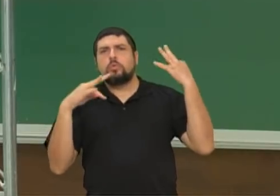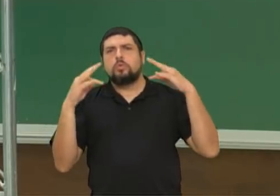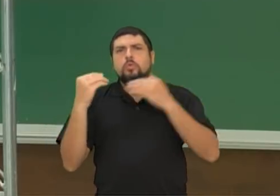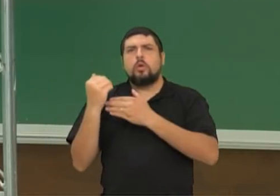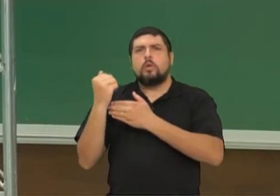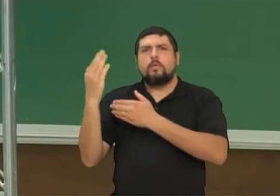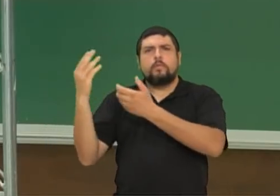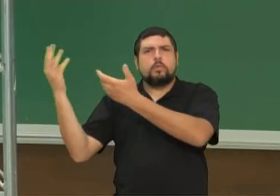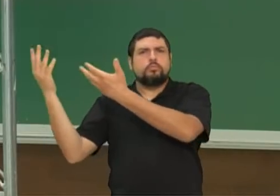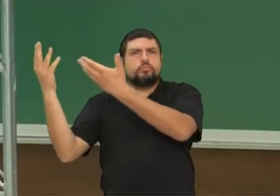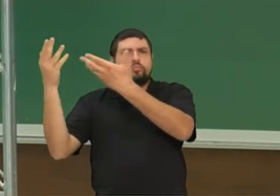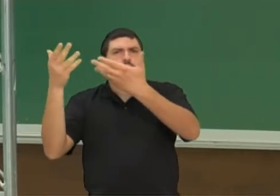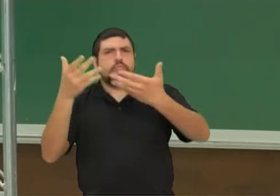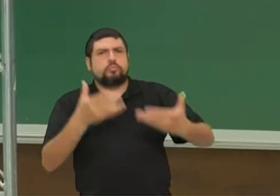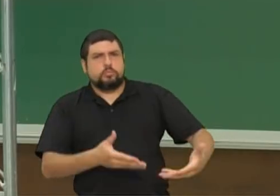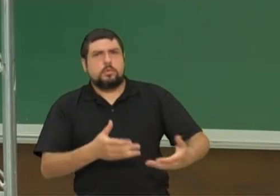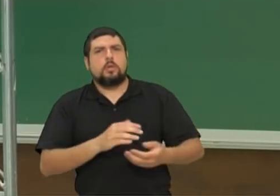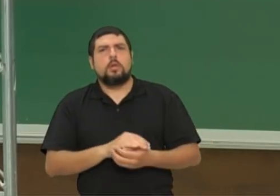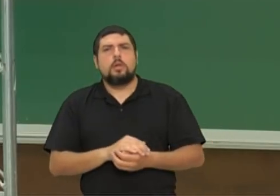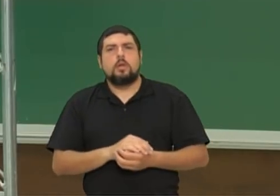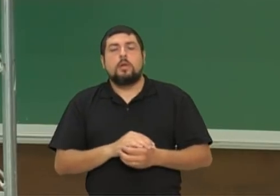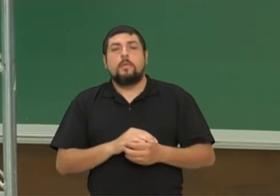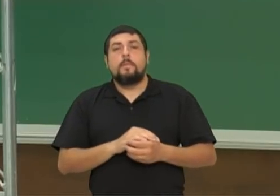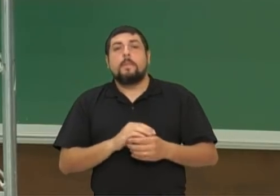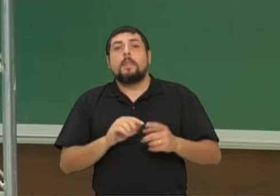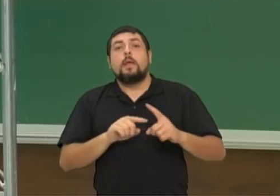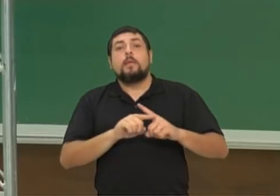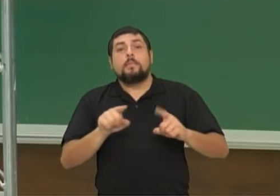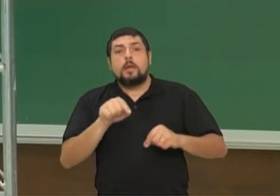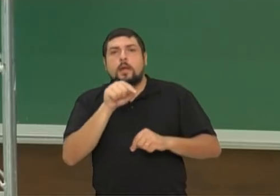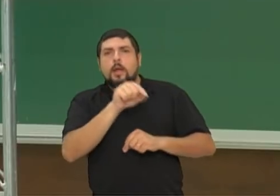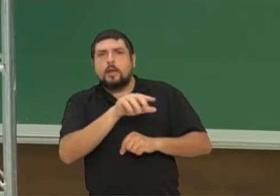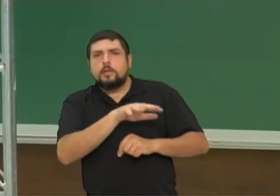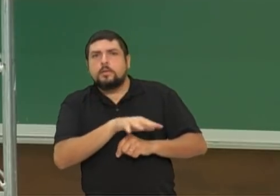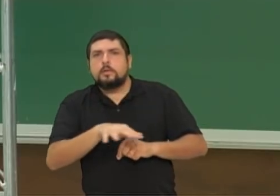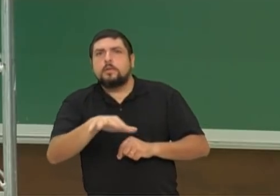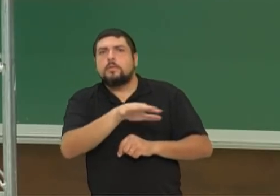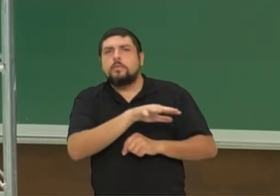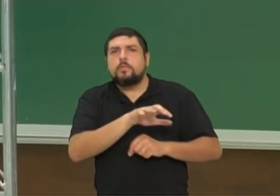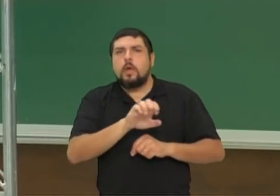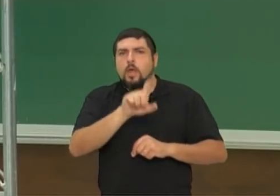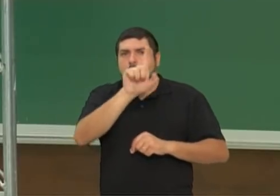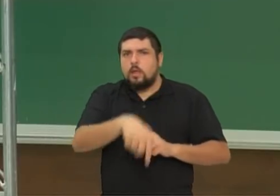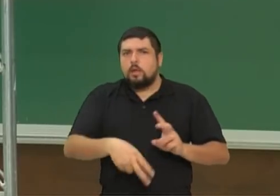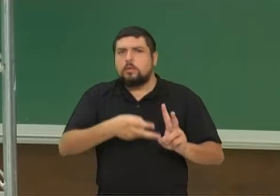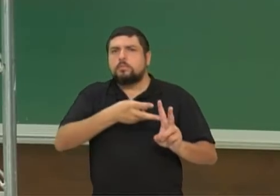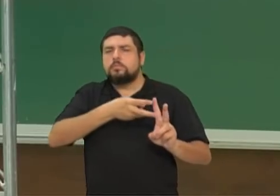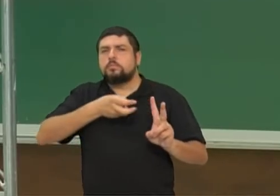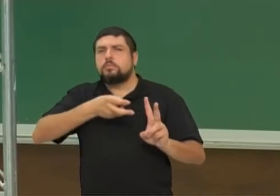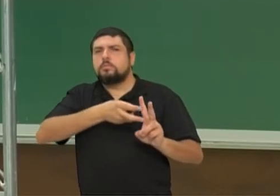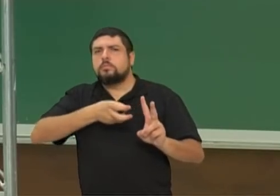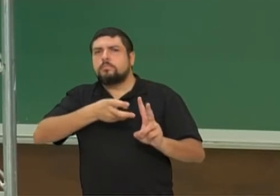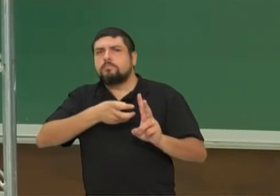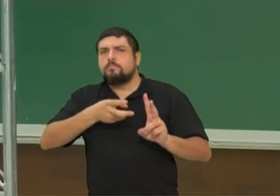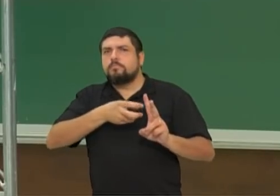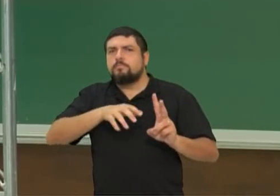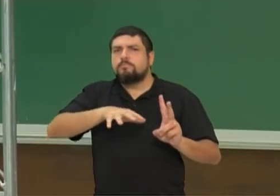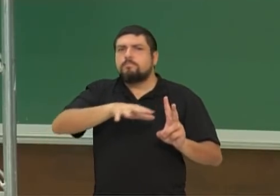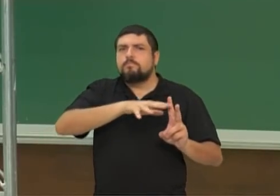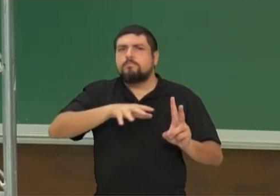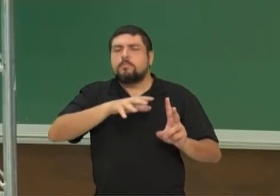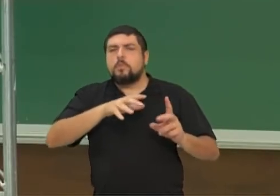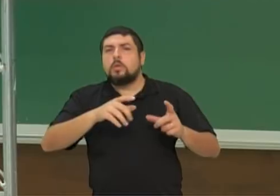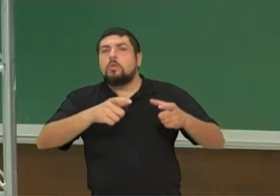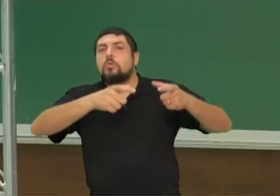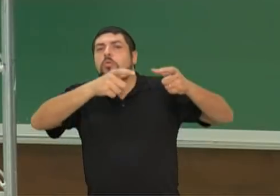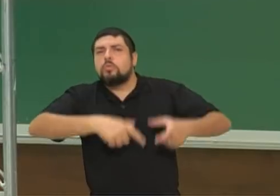que é um lugar sagrado para os povos indígenas. Inclusive existem lendas envolvendo as Cataratas